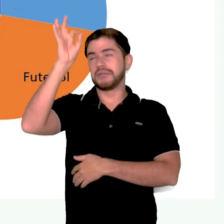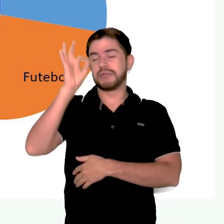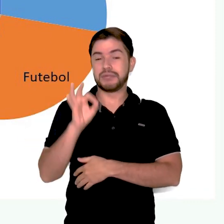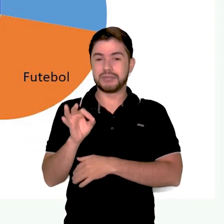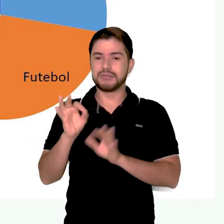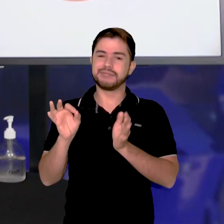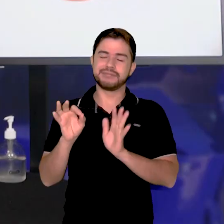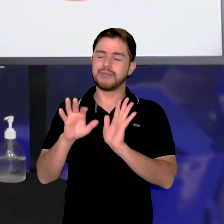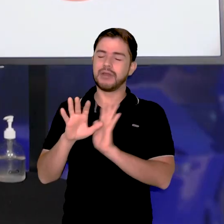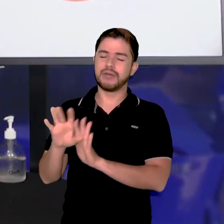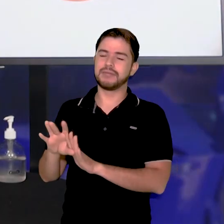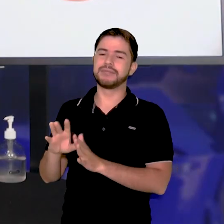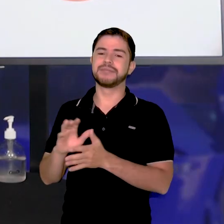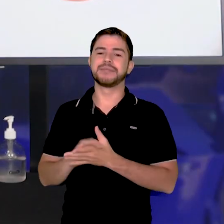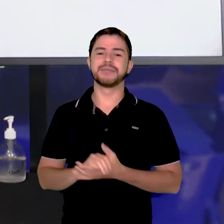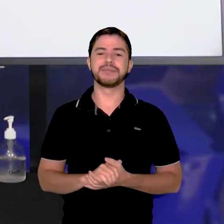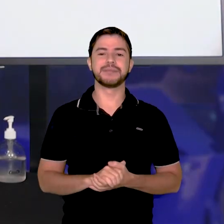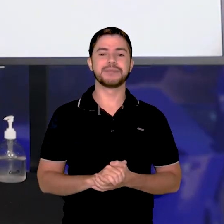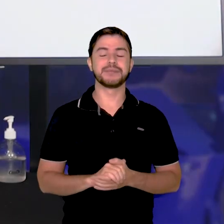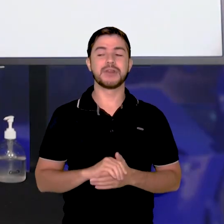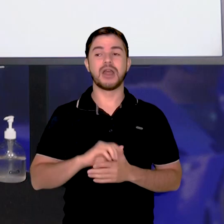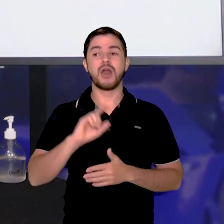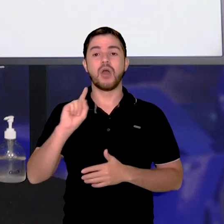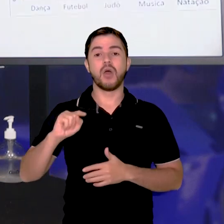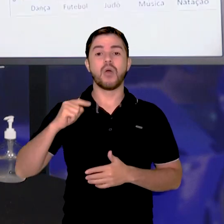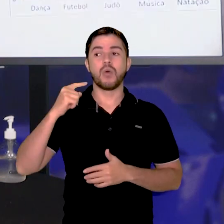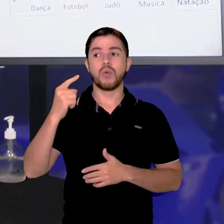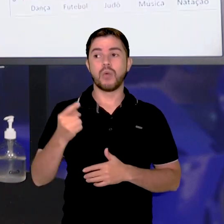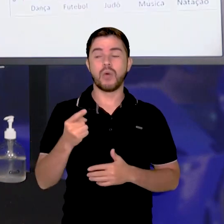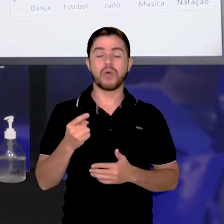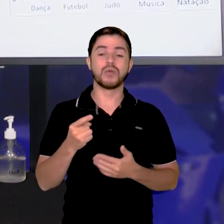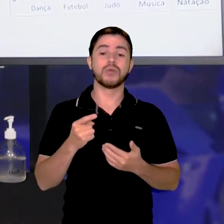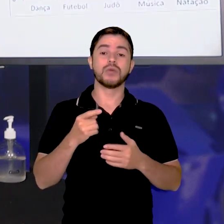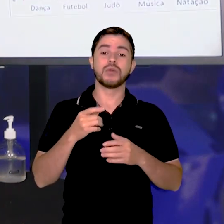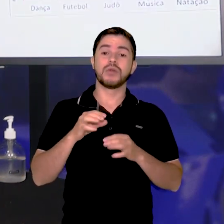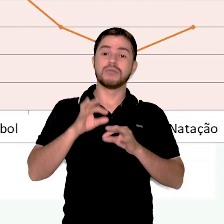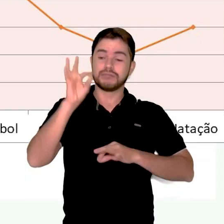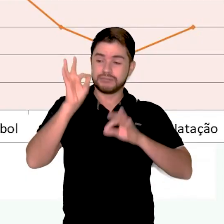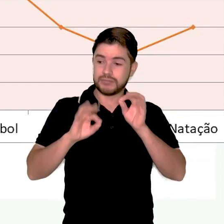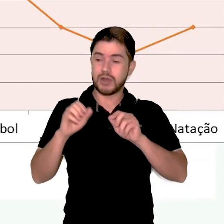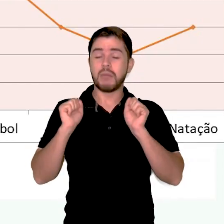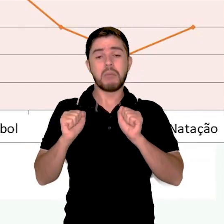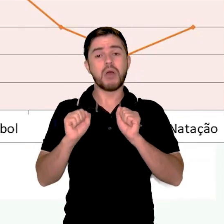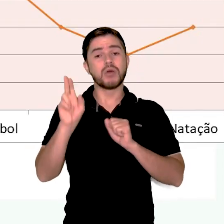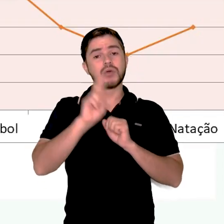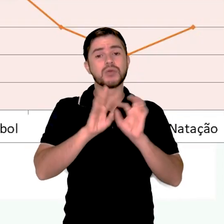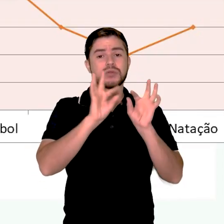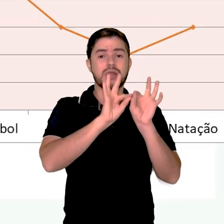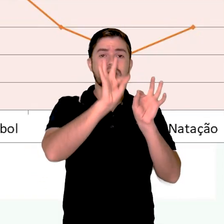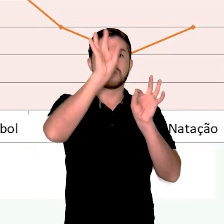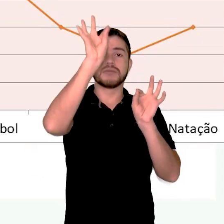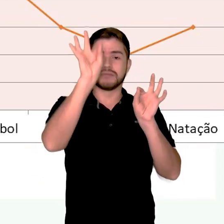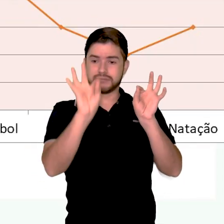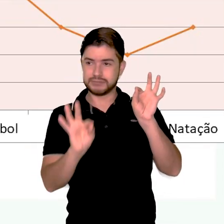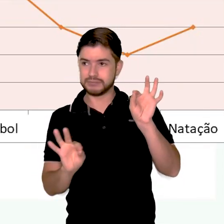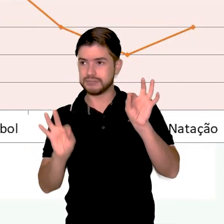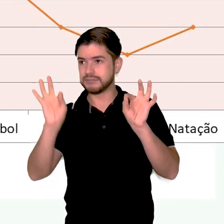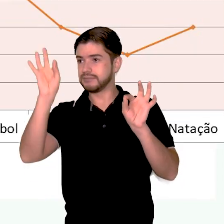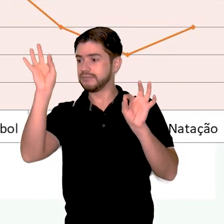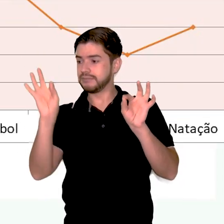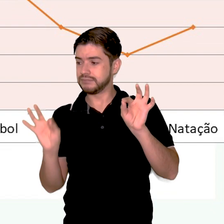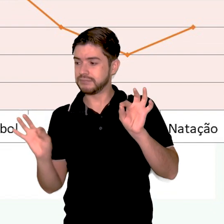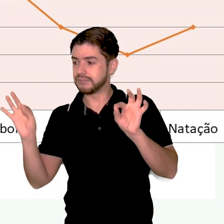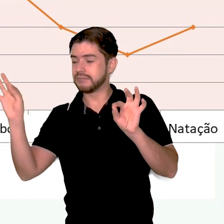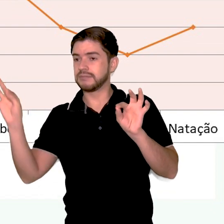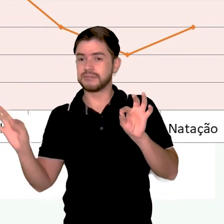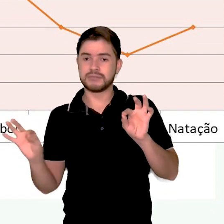só para esse gráfico, tá ok? Outros tipos de gráfico que a gente pode utilizar, pessoal, é o gráfico de linhas, que aqui ao invés de utilizar barras ou colunas,